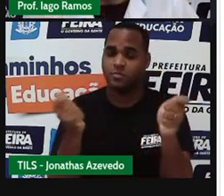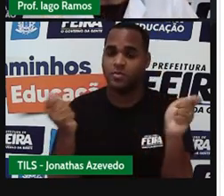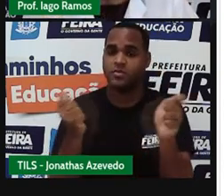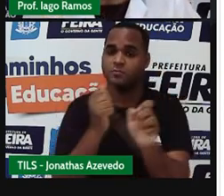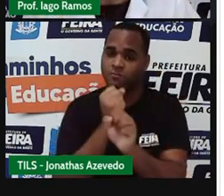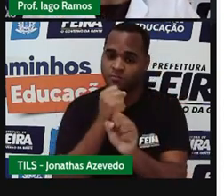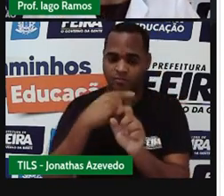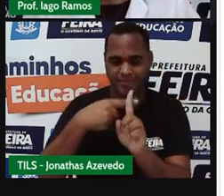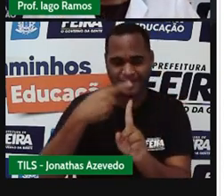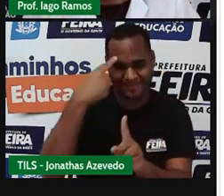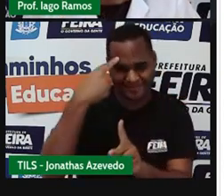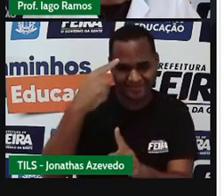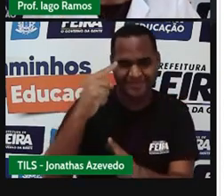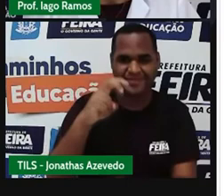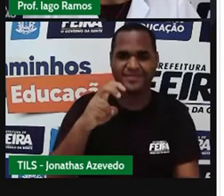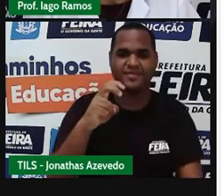5.